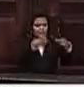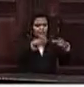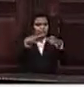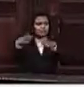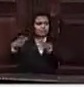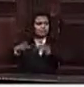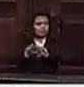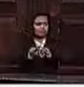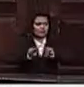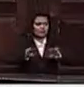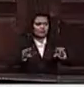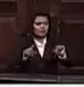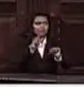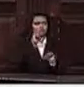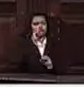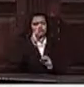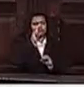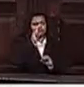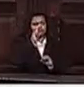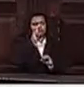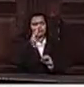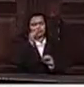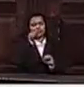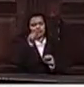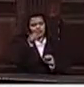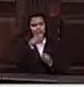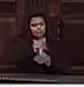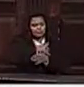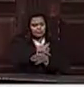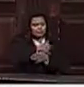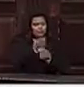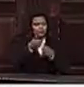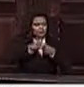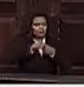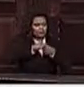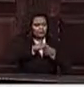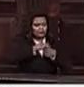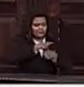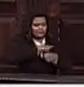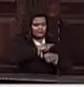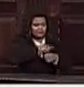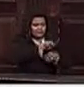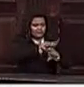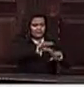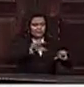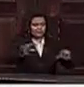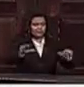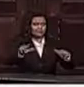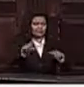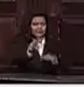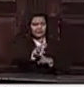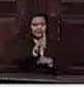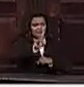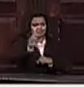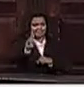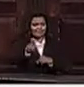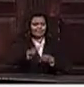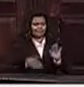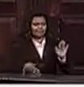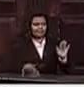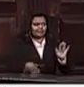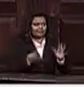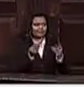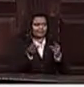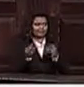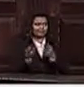drogas, indicando que nessas 10 áreas havia uma incidência altíssima